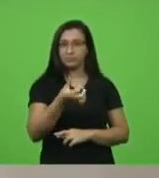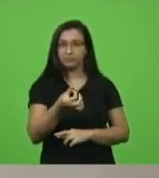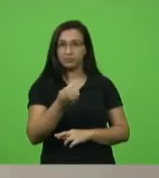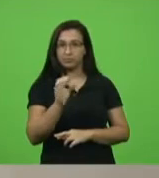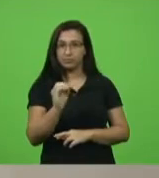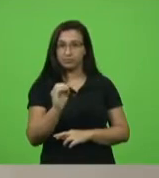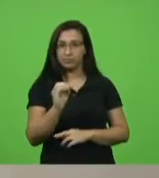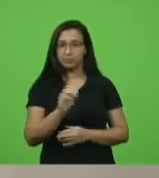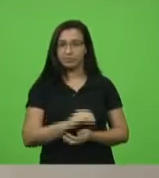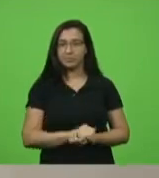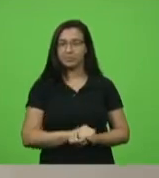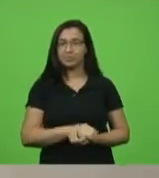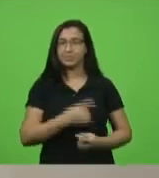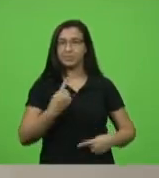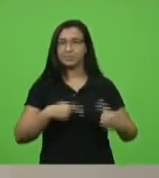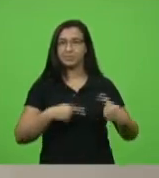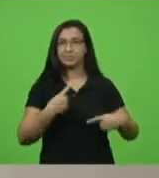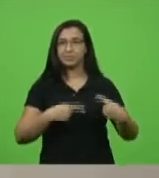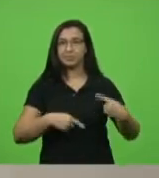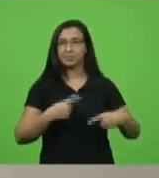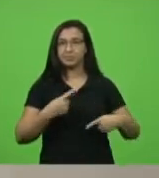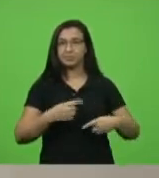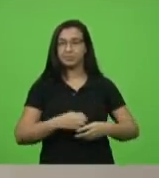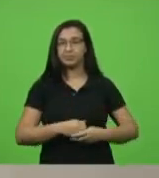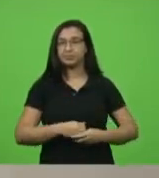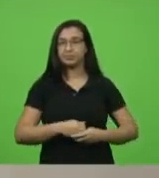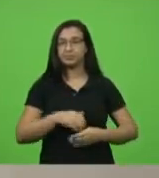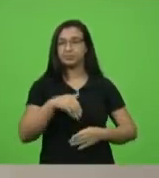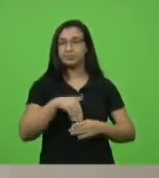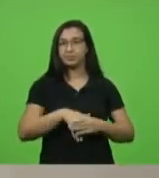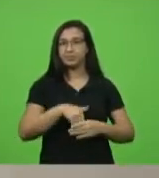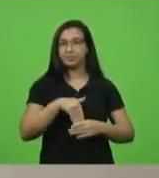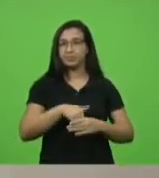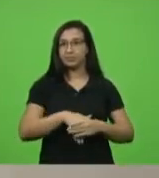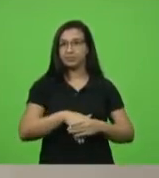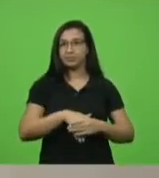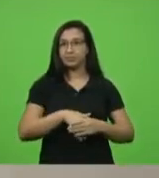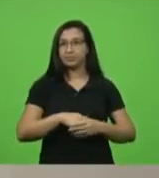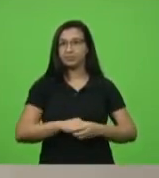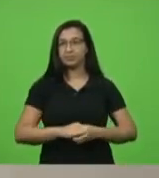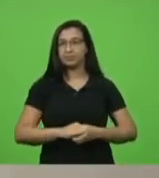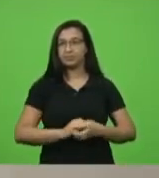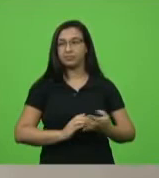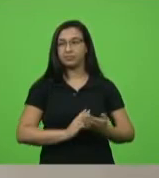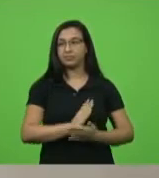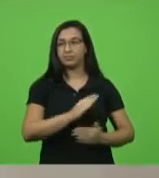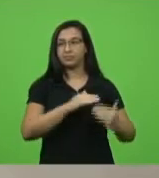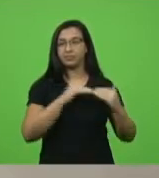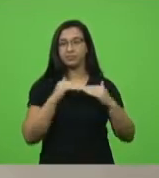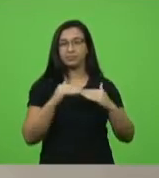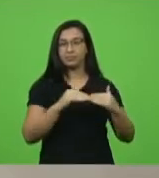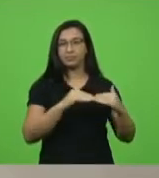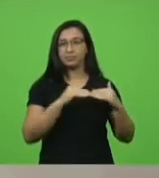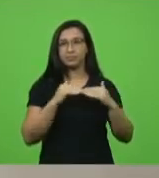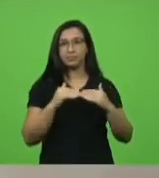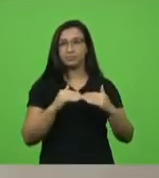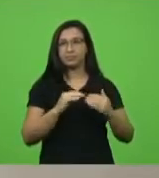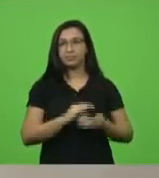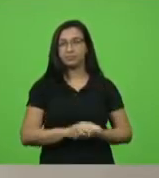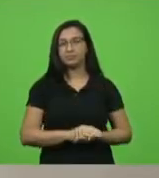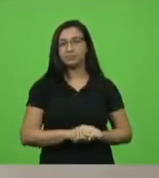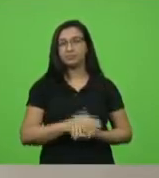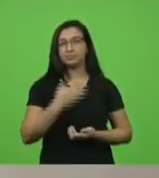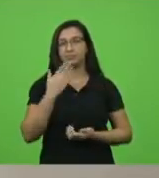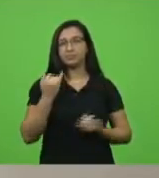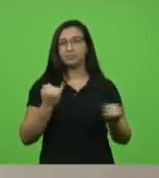Em discussão. Não havendo quem queira discutir, em votação, deputados que aprovam, permaneçam como se encontra. Aprovado por unanimidade. Pedido de